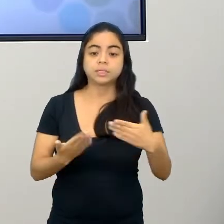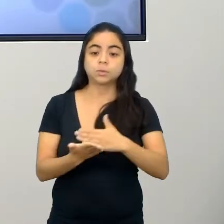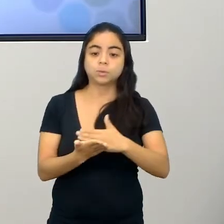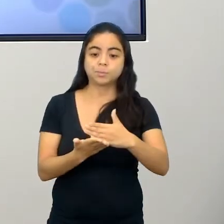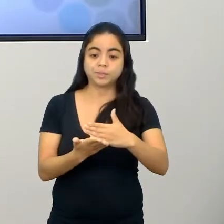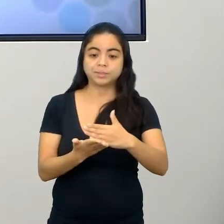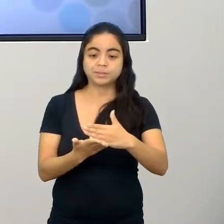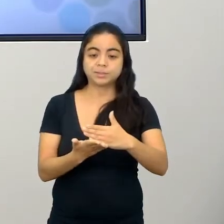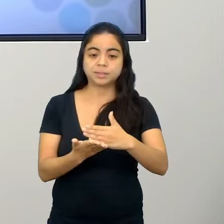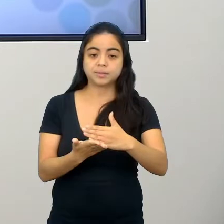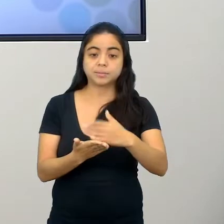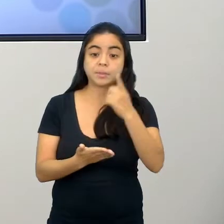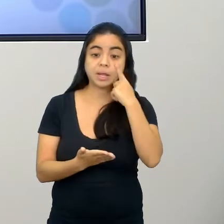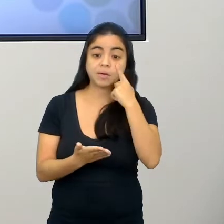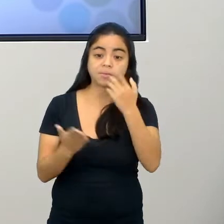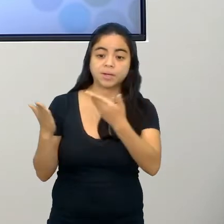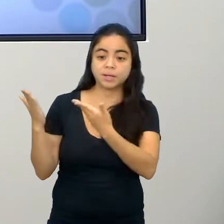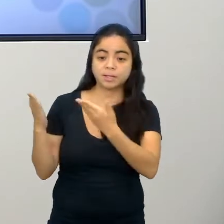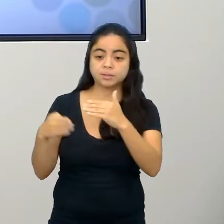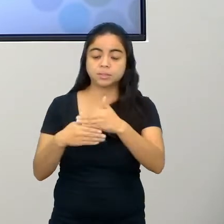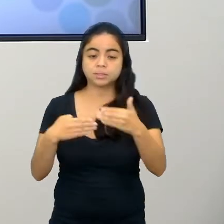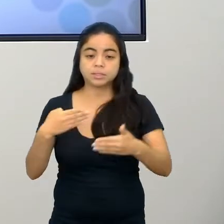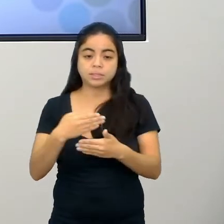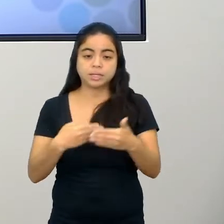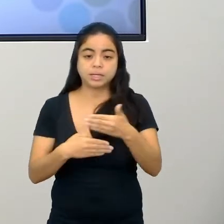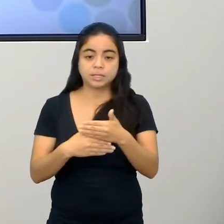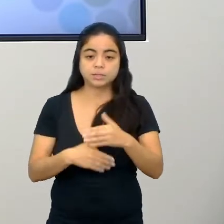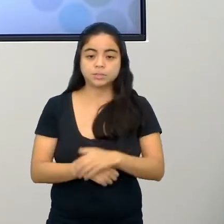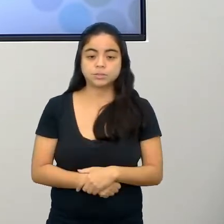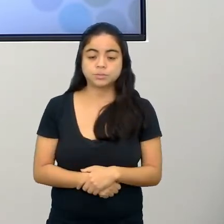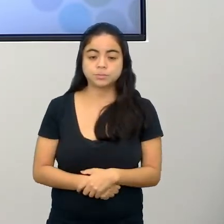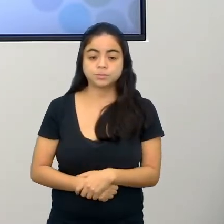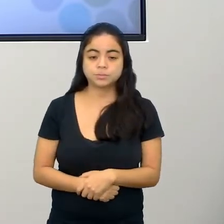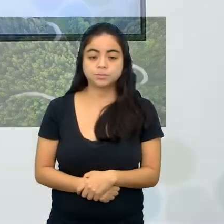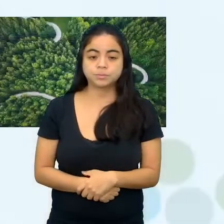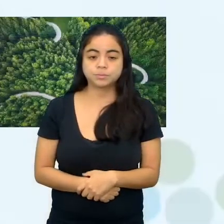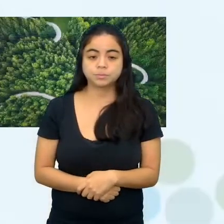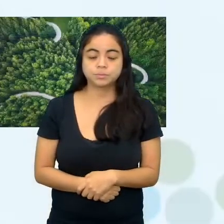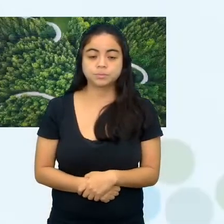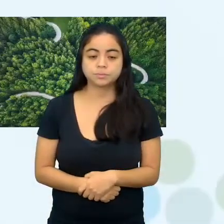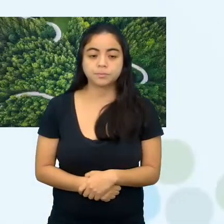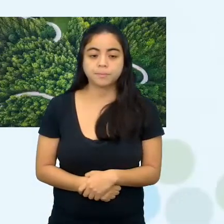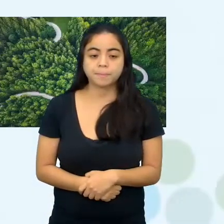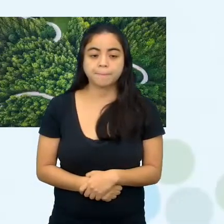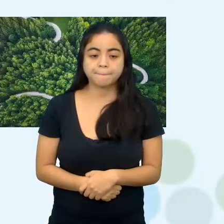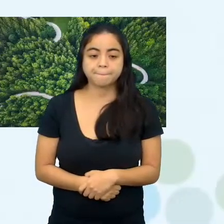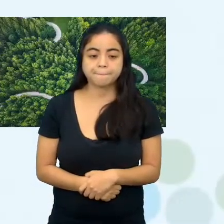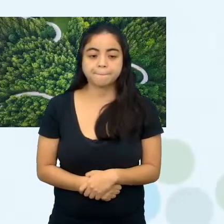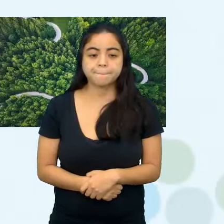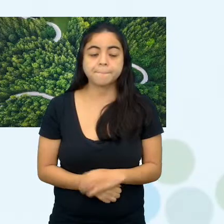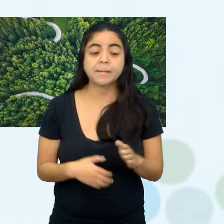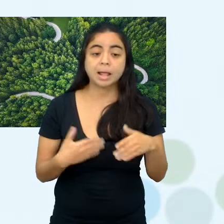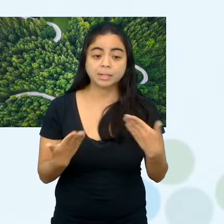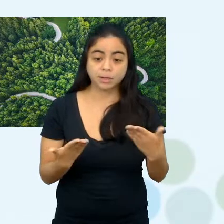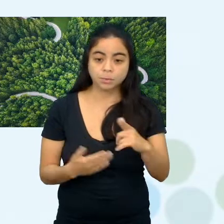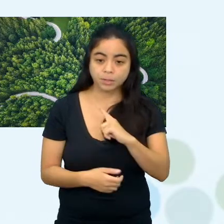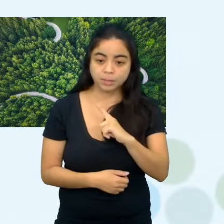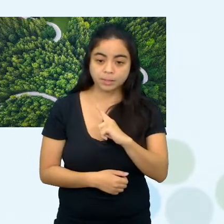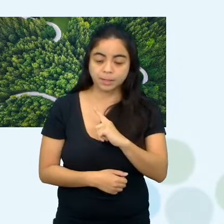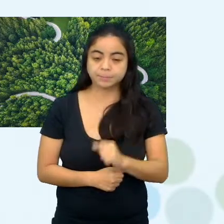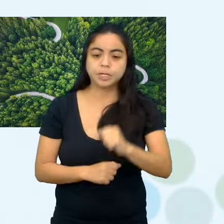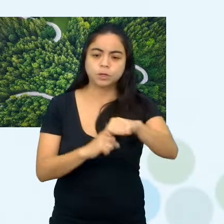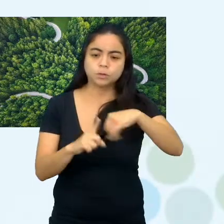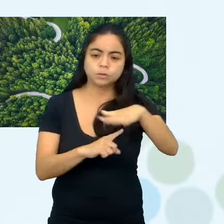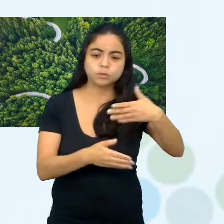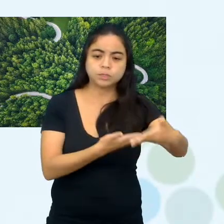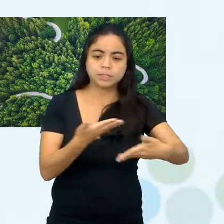começar, a gente vai rever esse slide que a gente já havia visto anteriormente. Eu vou até ali para a lousa. Então, temos aqui